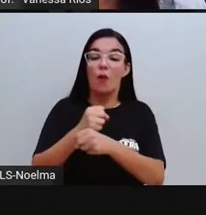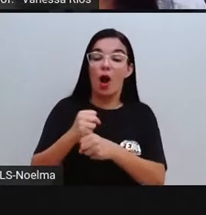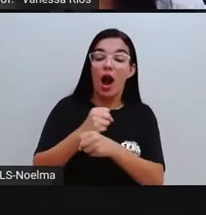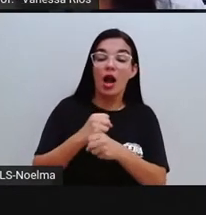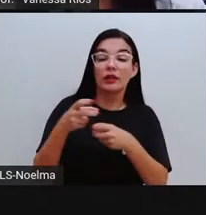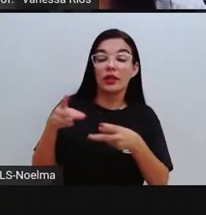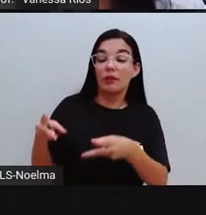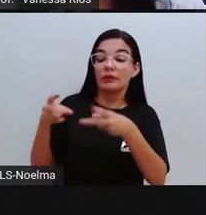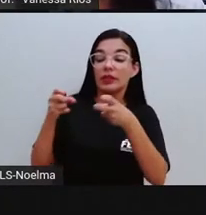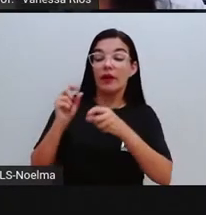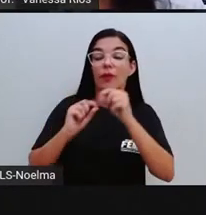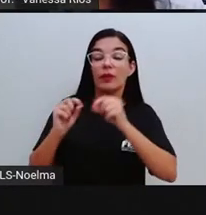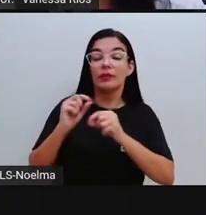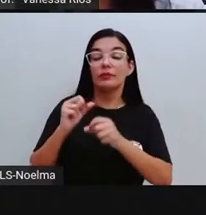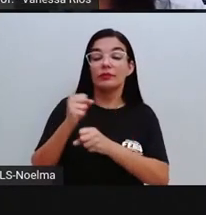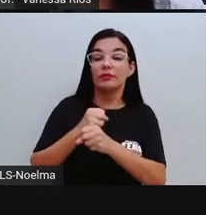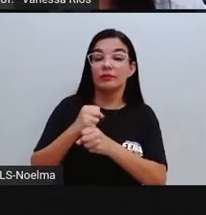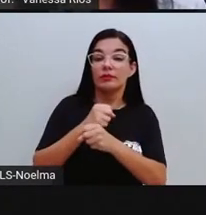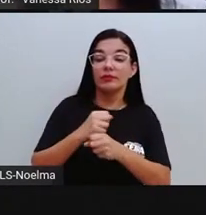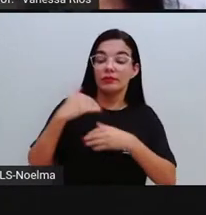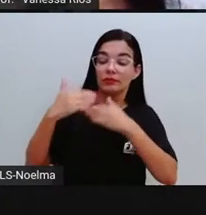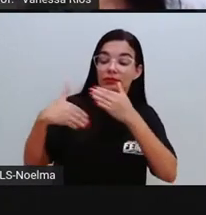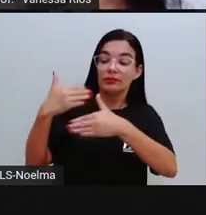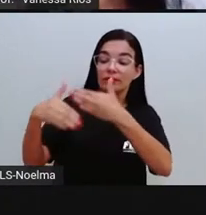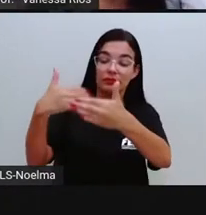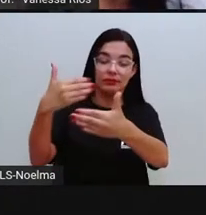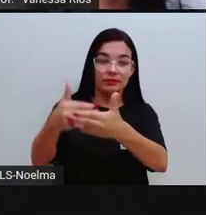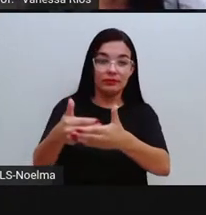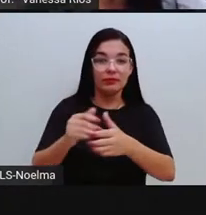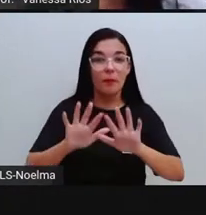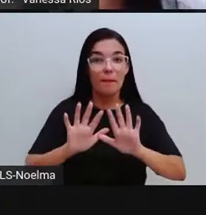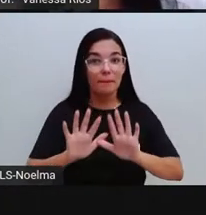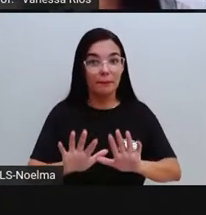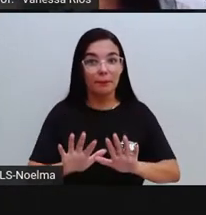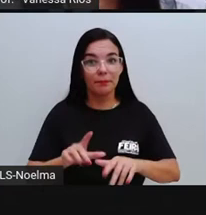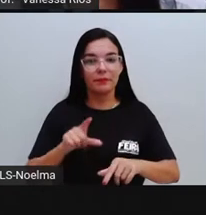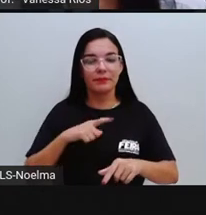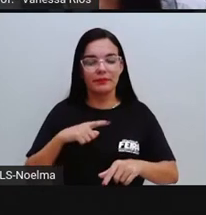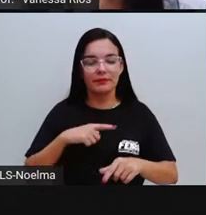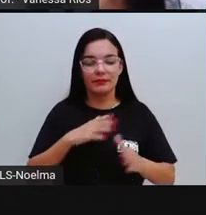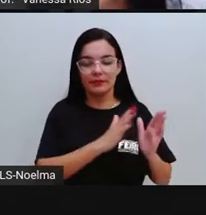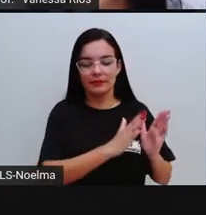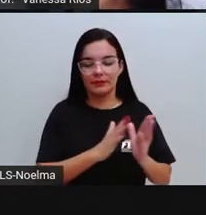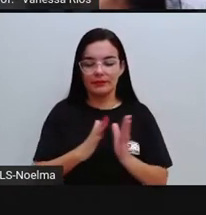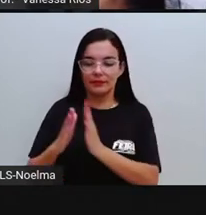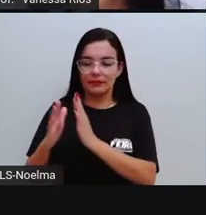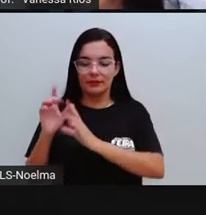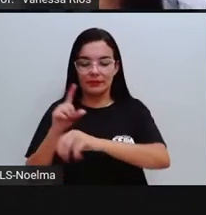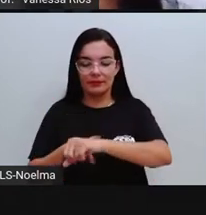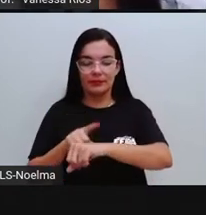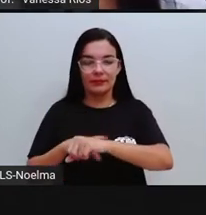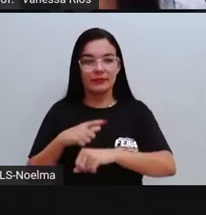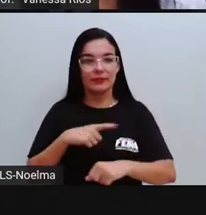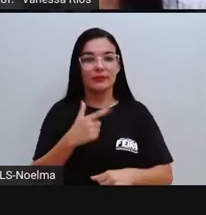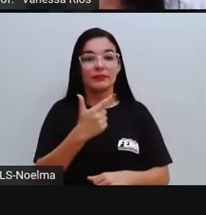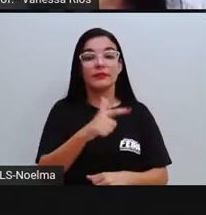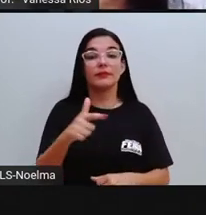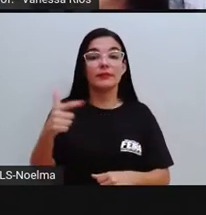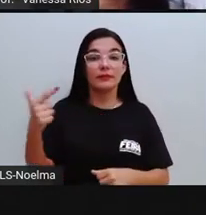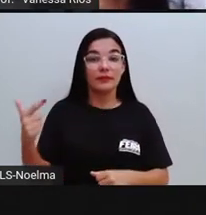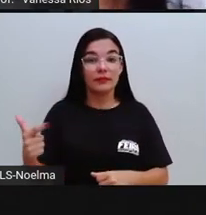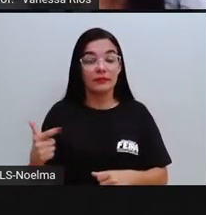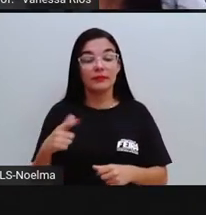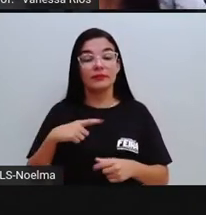tempo através desses instrumentos. Mas a passagem do tempo, ela está presente em muitas outras intenções, em muitas